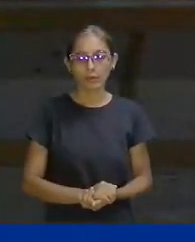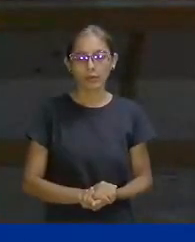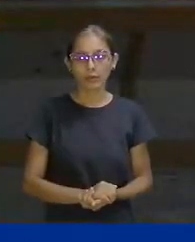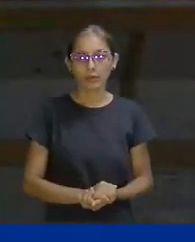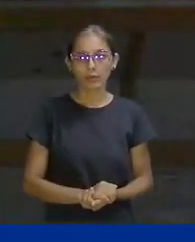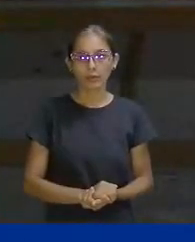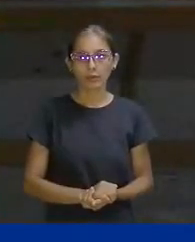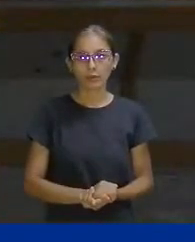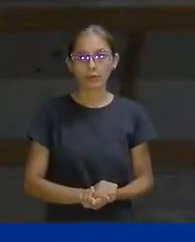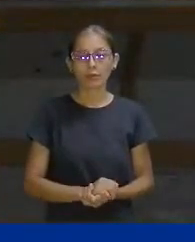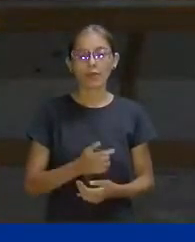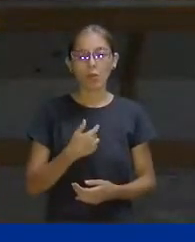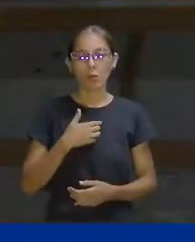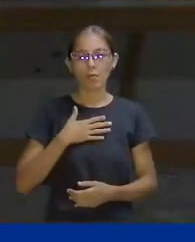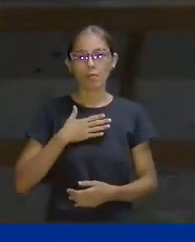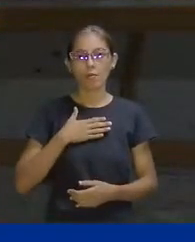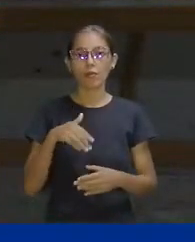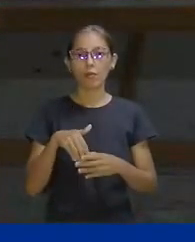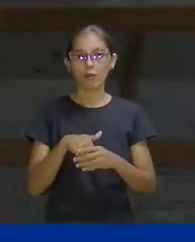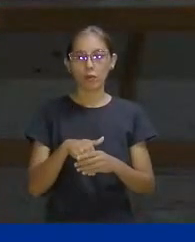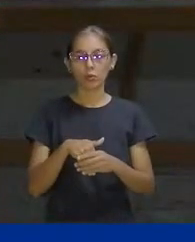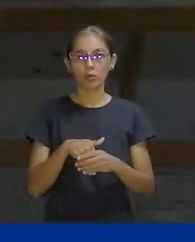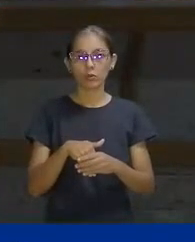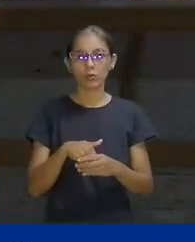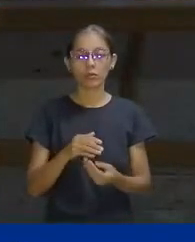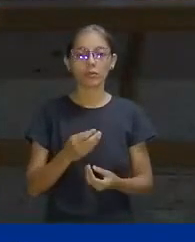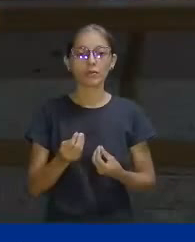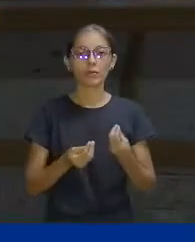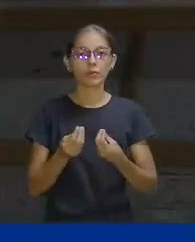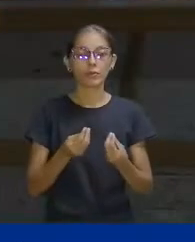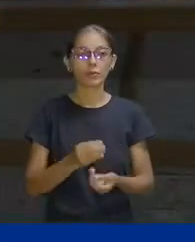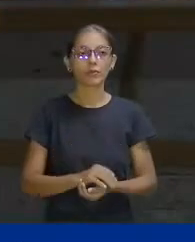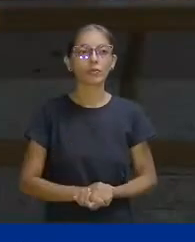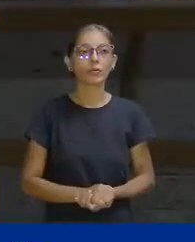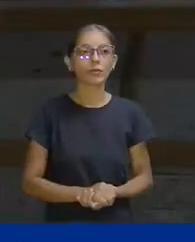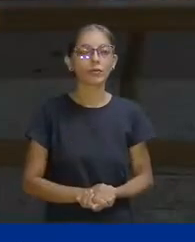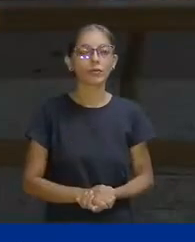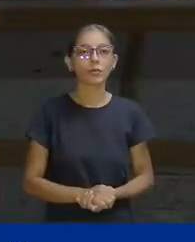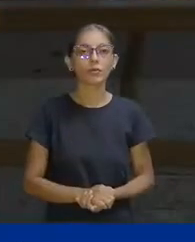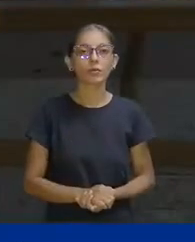colher a voto, bom, eu já vou dar o meu voto e eu colho a manifestação. Vamos conduzir assim, é melhor.